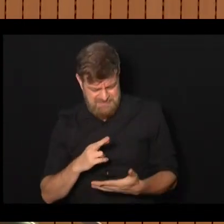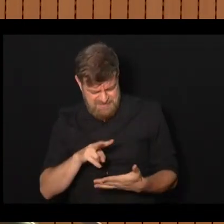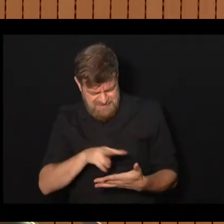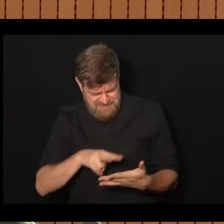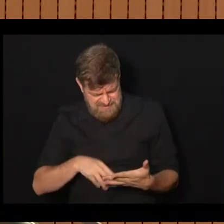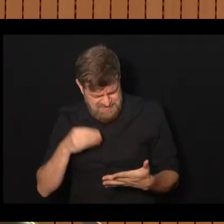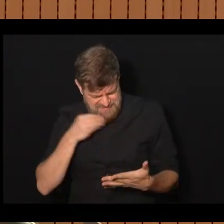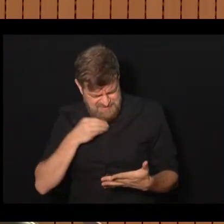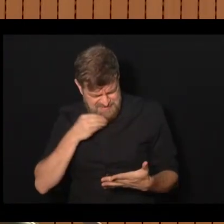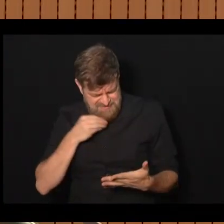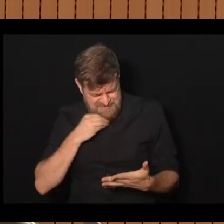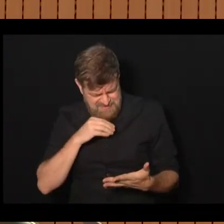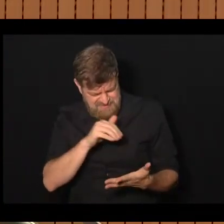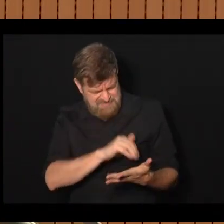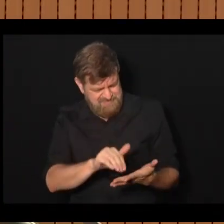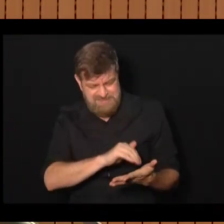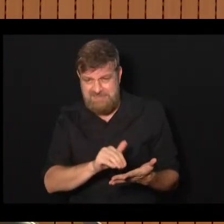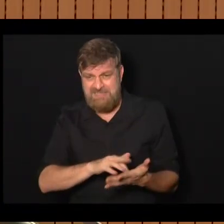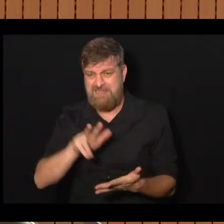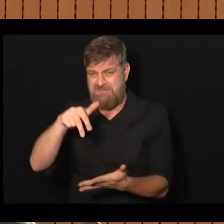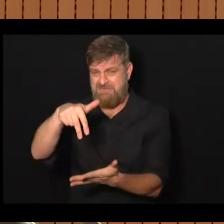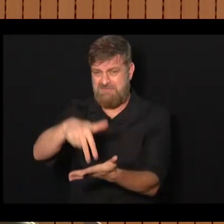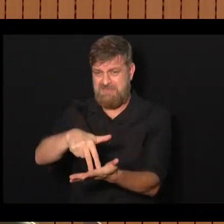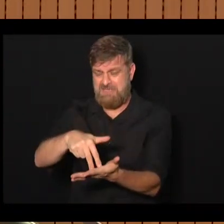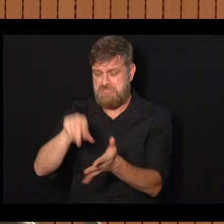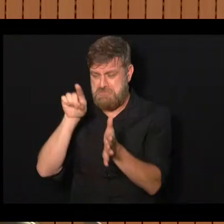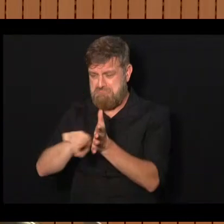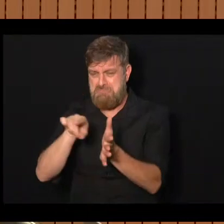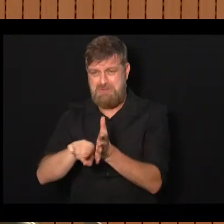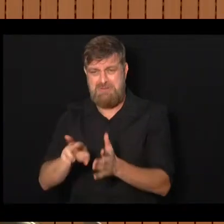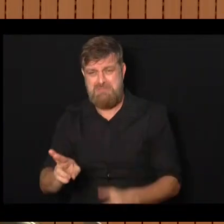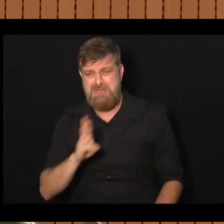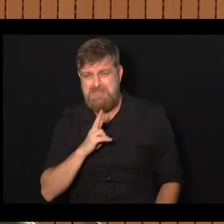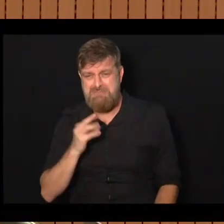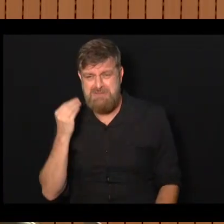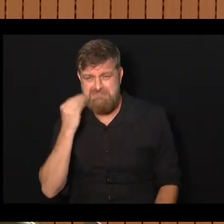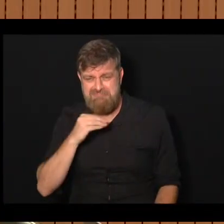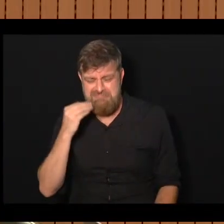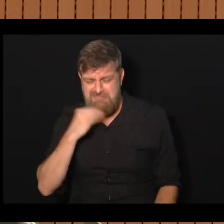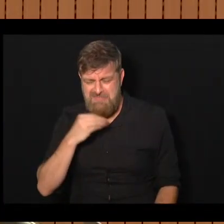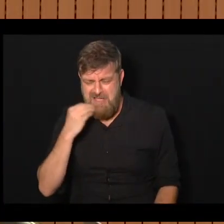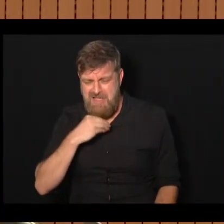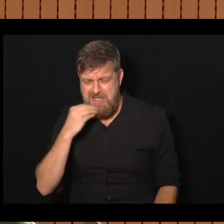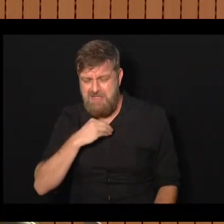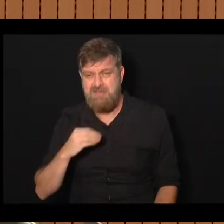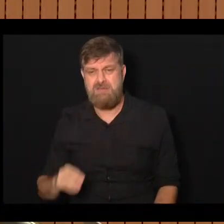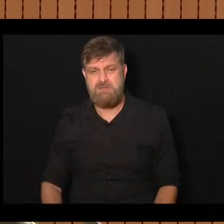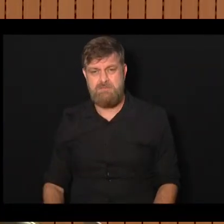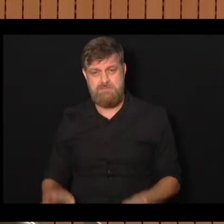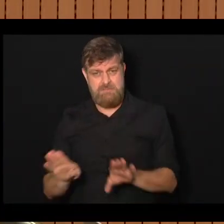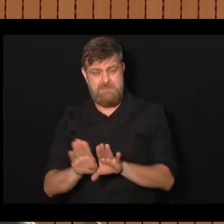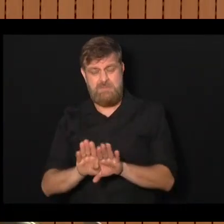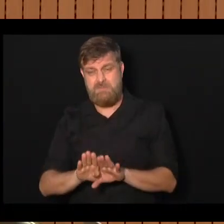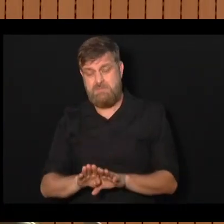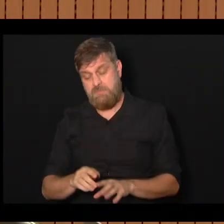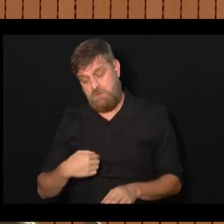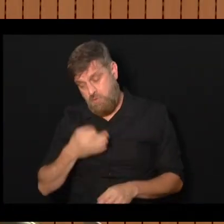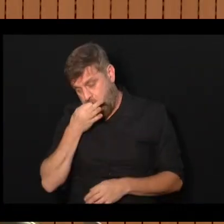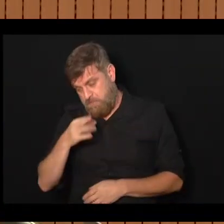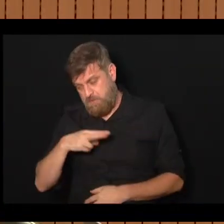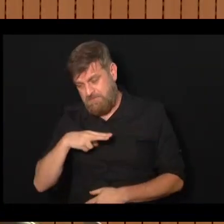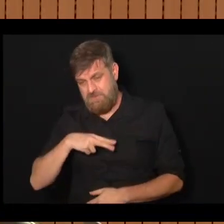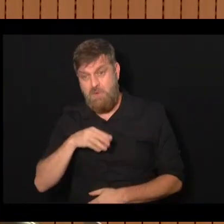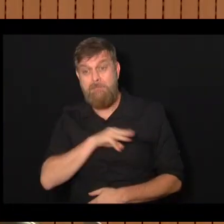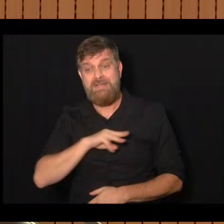o secretário deu aqui na Câmara, uma situação até medíocre, a meu ver. Considerando também que o Ministério Público